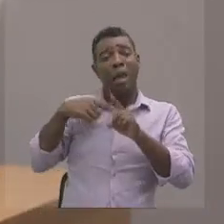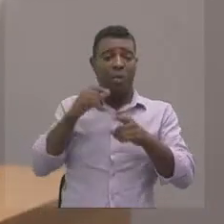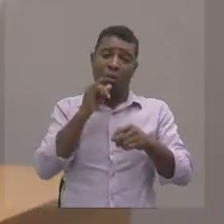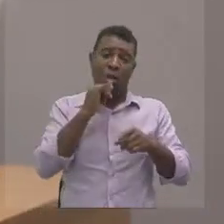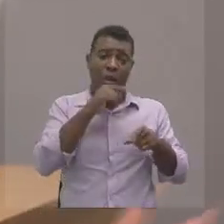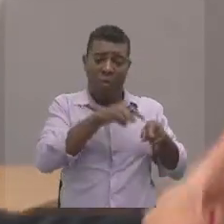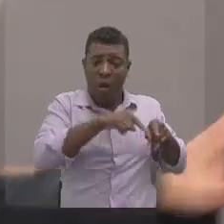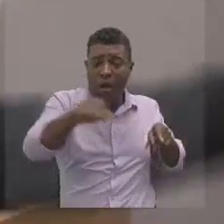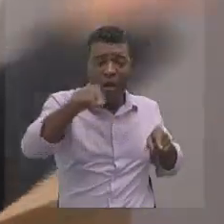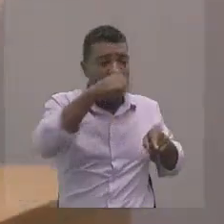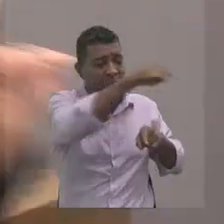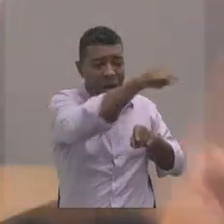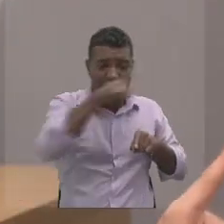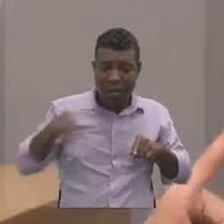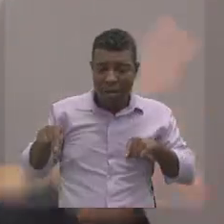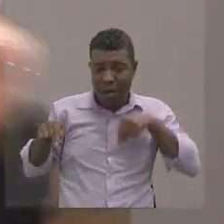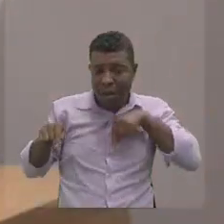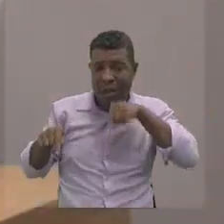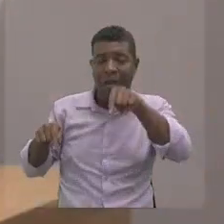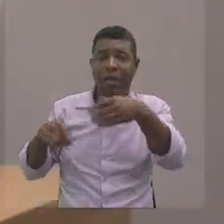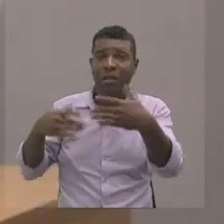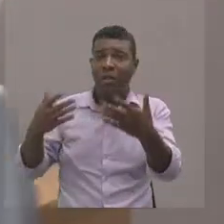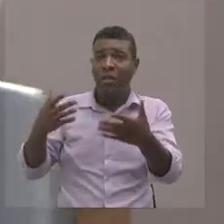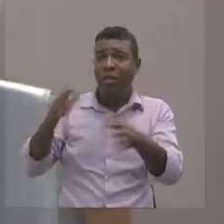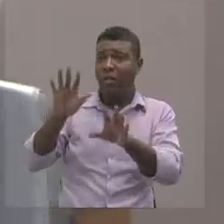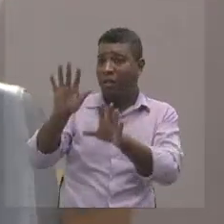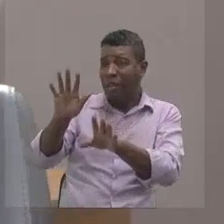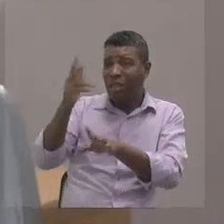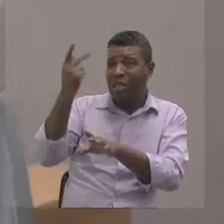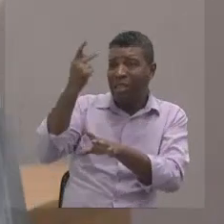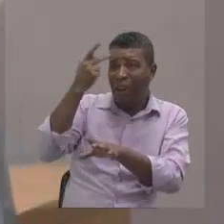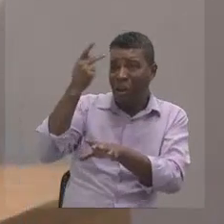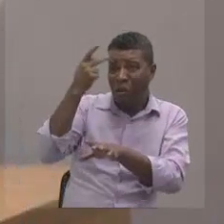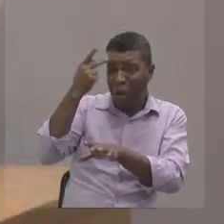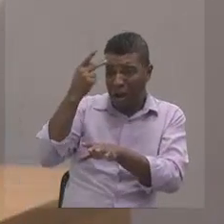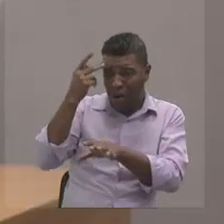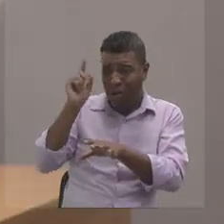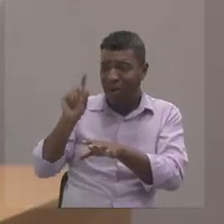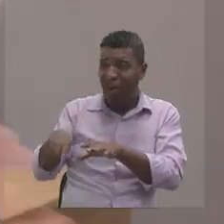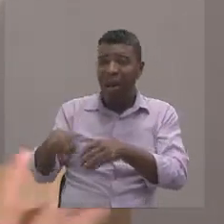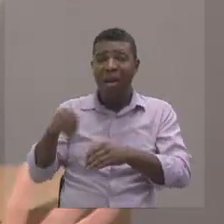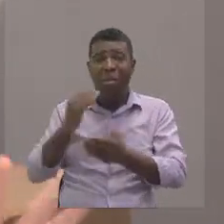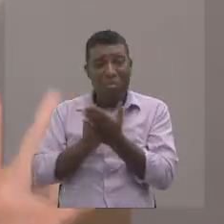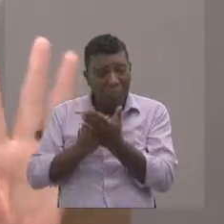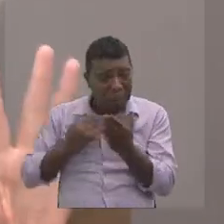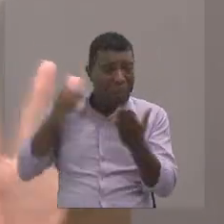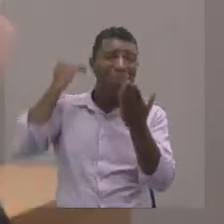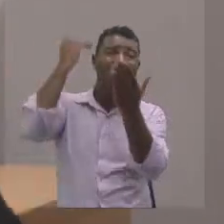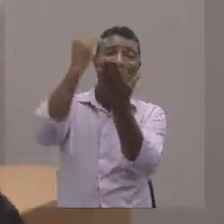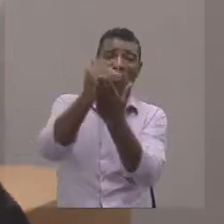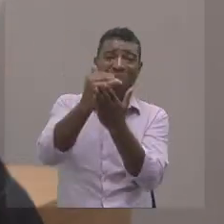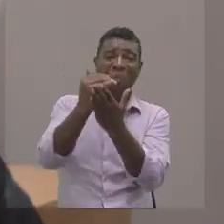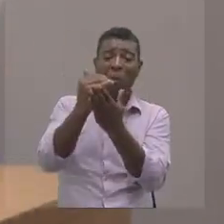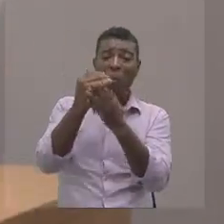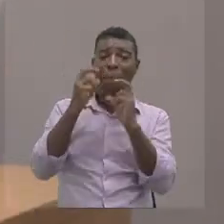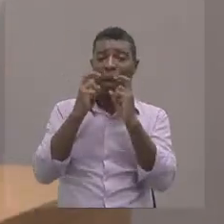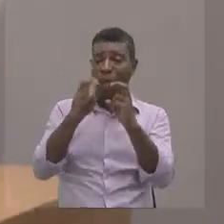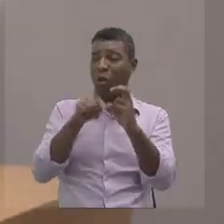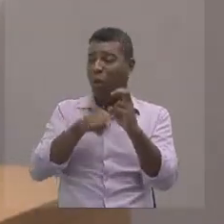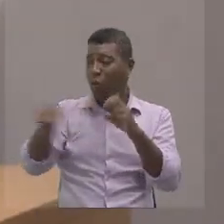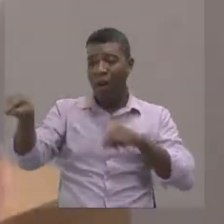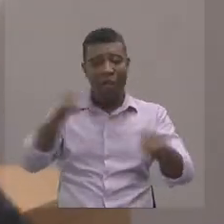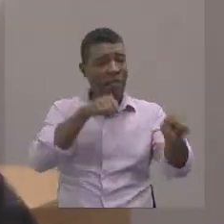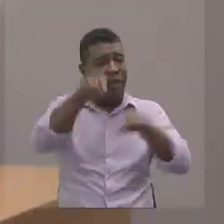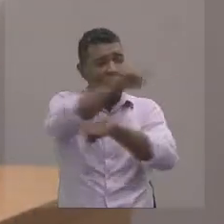São Paulo tem uma tarifa menor com uma cobertura de metrô muito superior então assim nós temos um problema grave